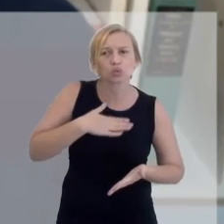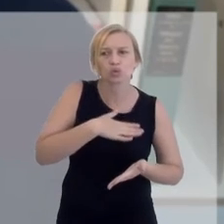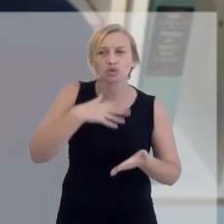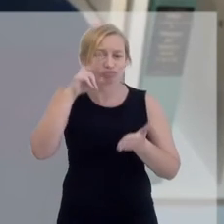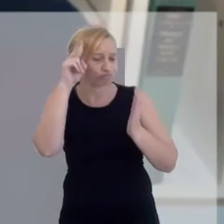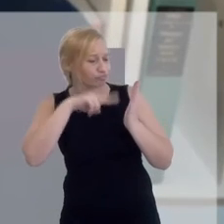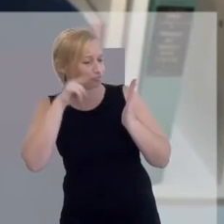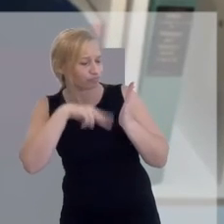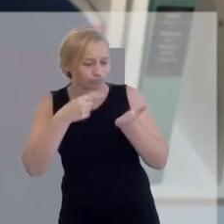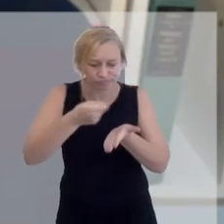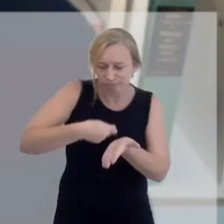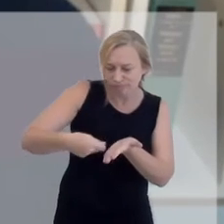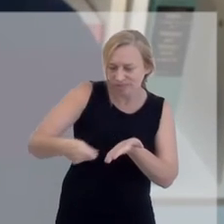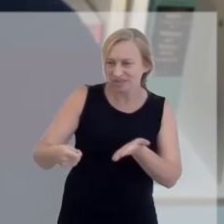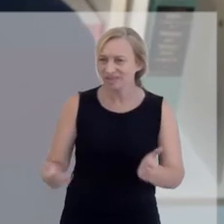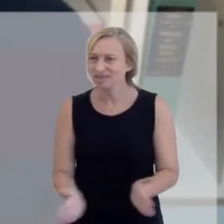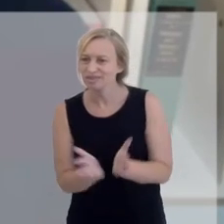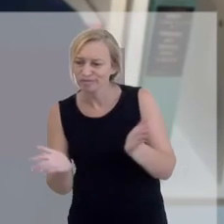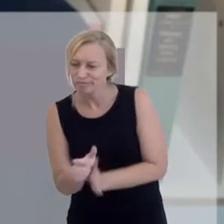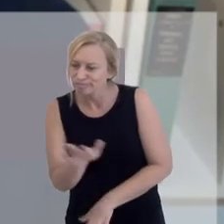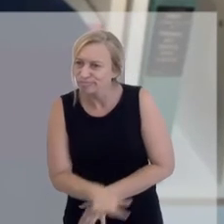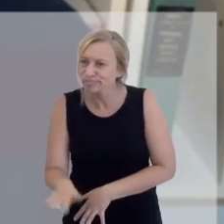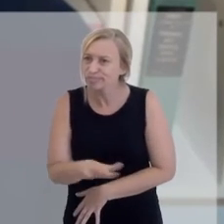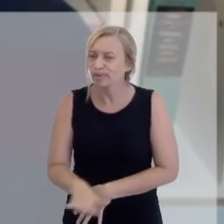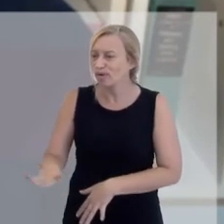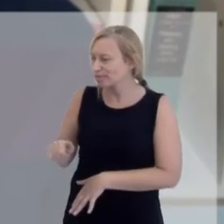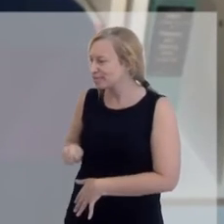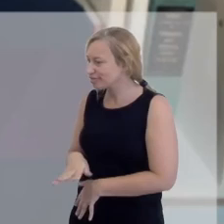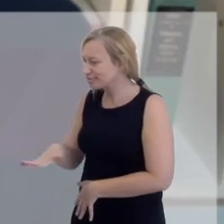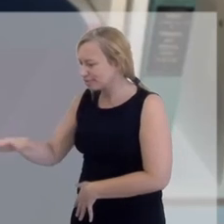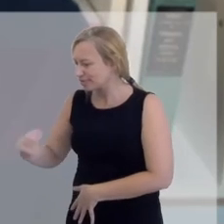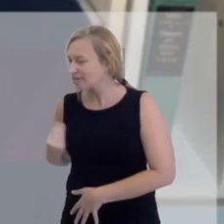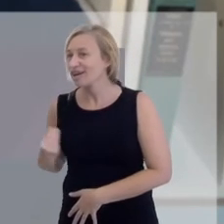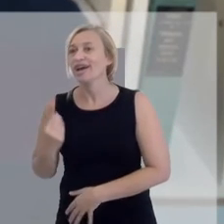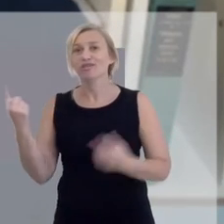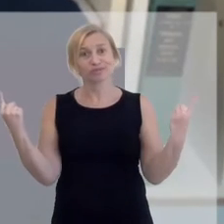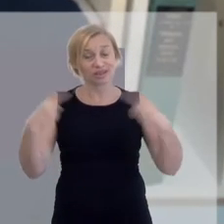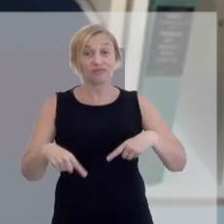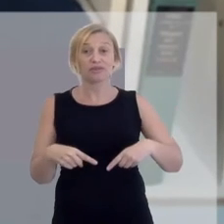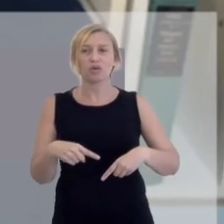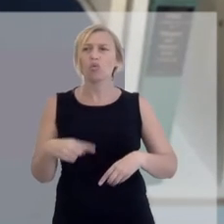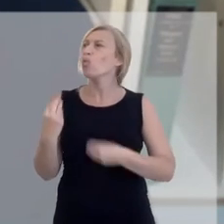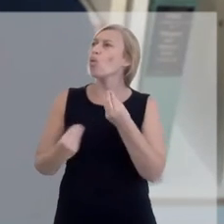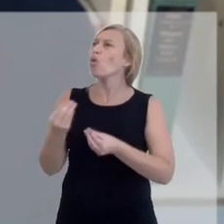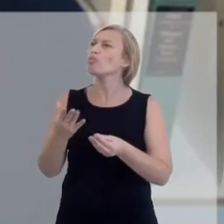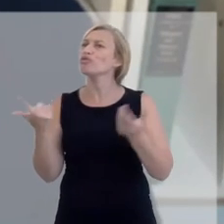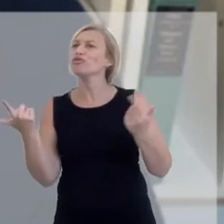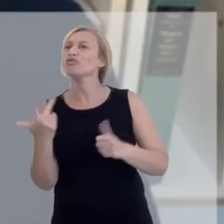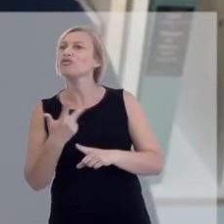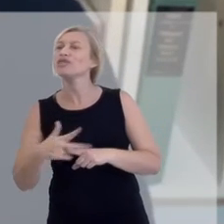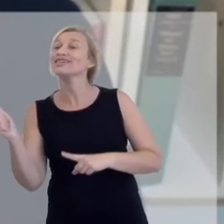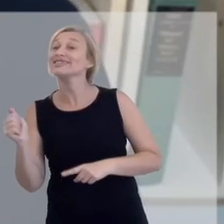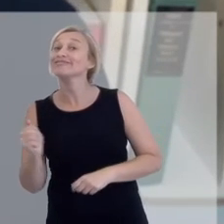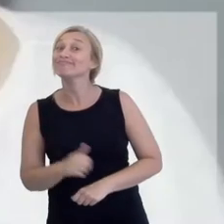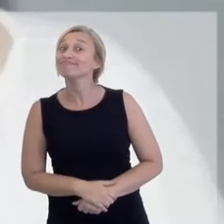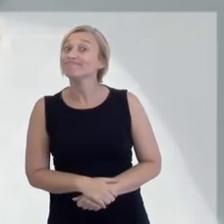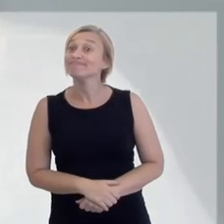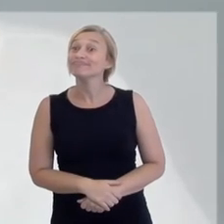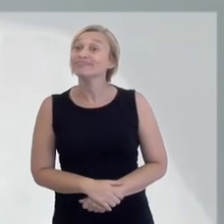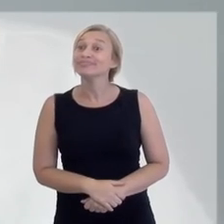pela leitura e pela escrita em crianças pobres e periféricas parece um imenso desafio. Como é que se pode vencê-lo?